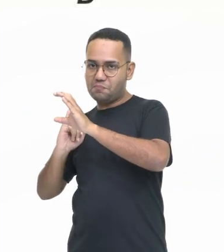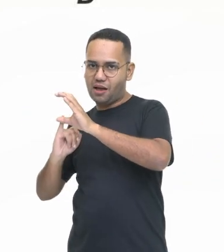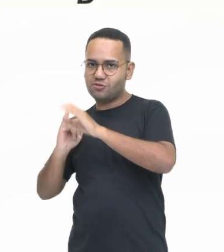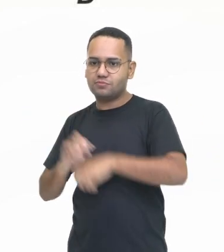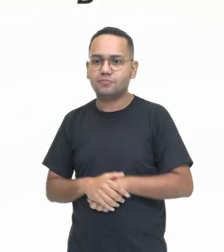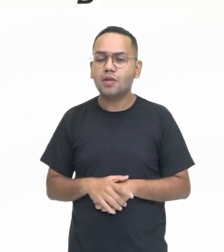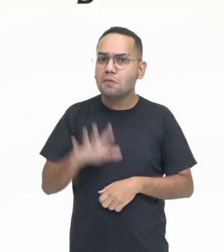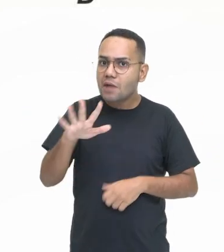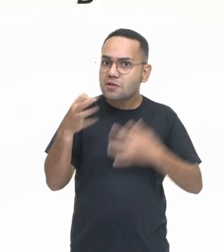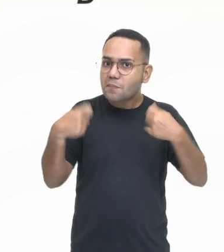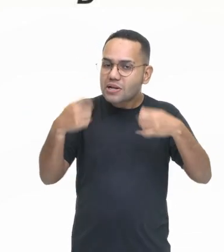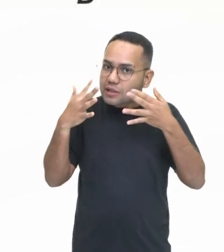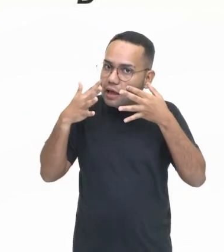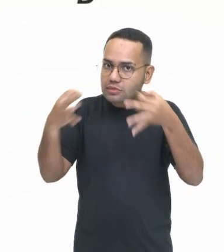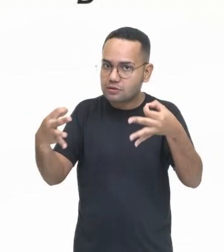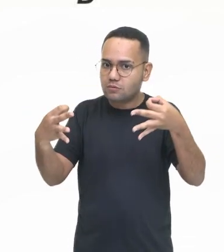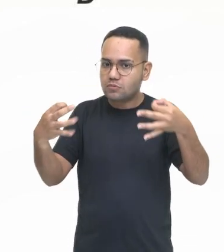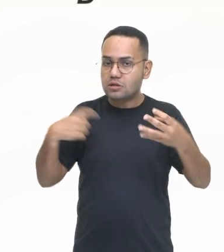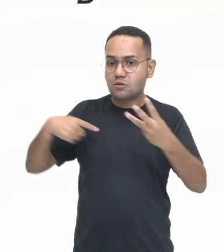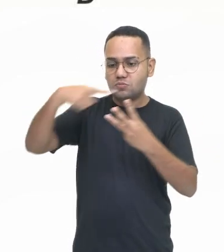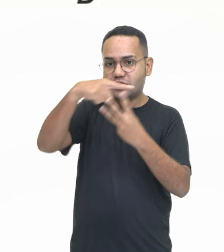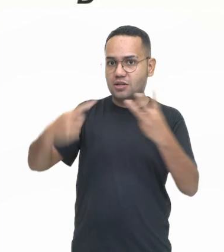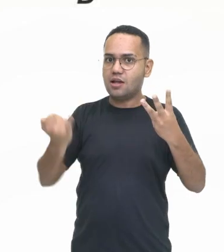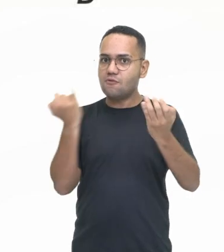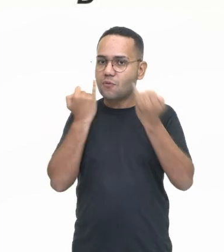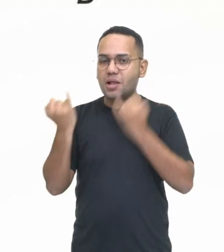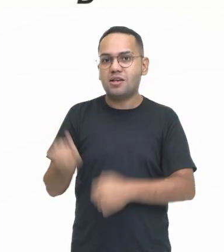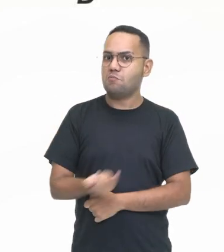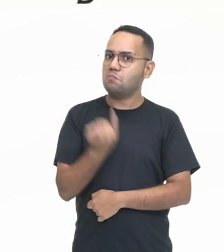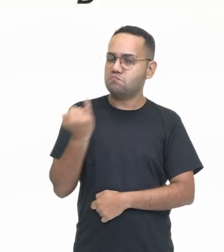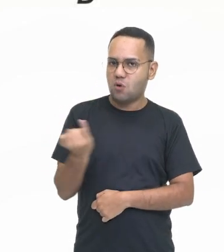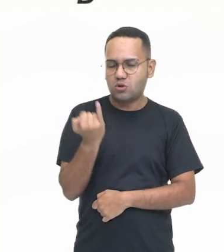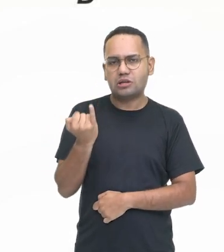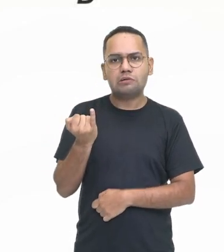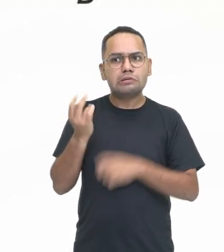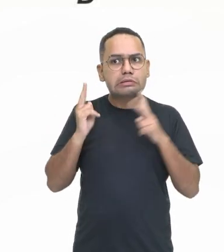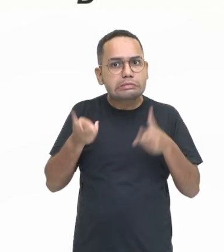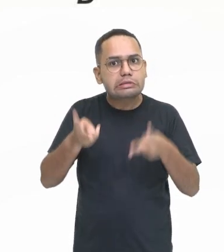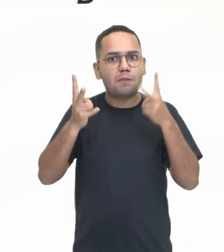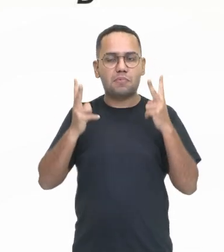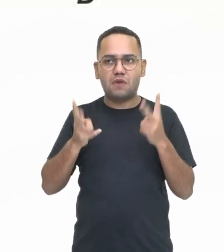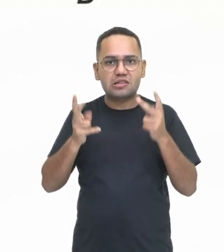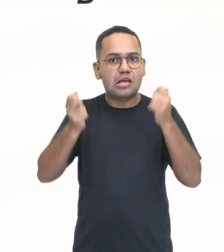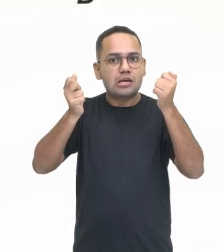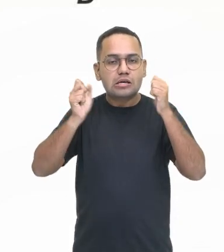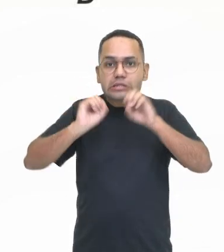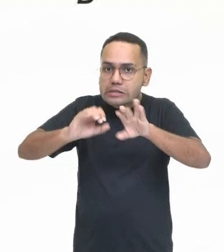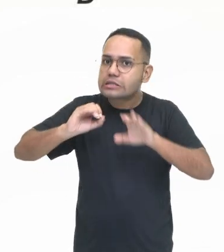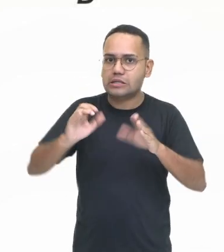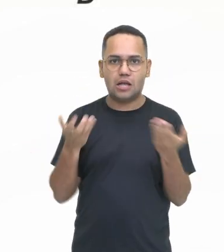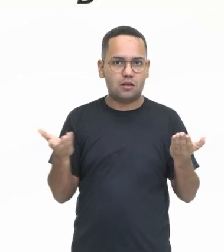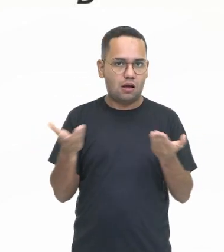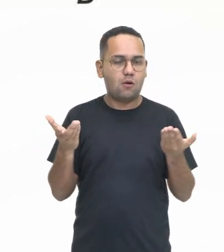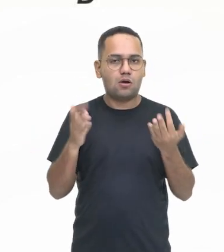3 nomes que a gente precisa gravar, porque serão mencionados o tempo inteiro quando nós falamos em função, tá bom?